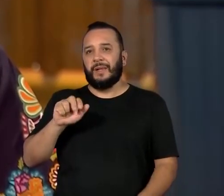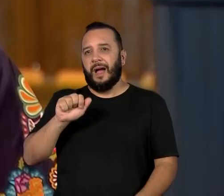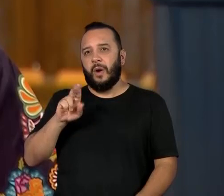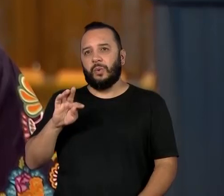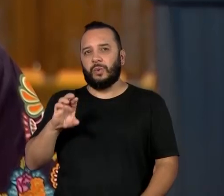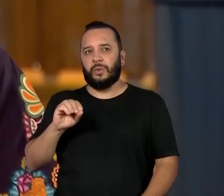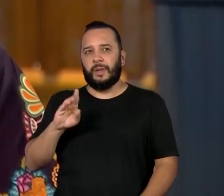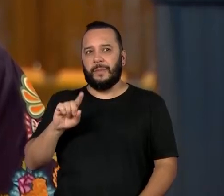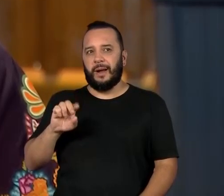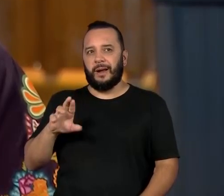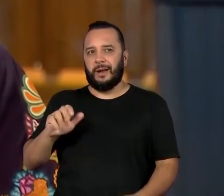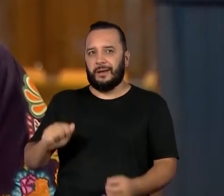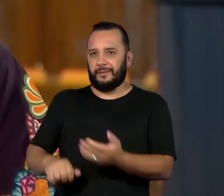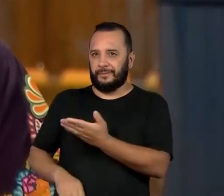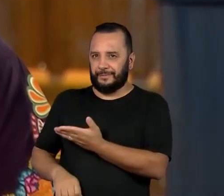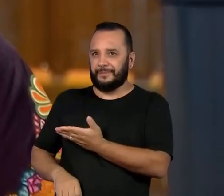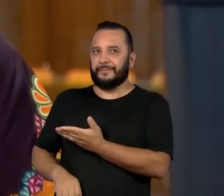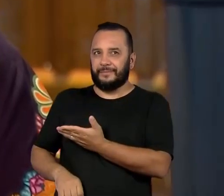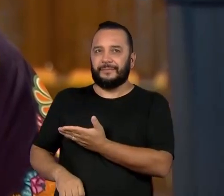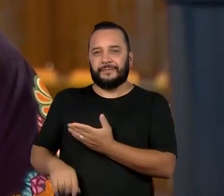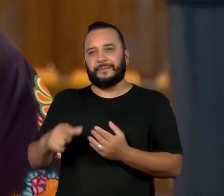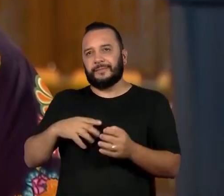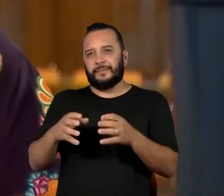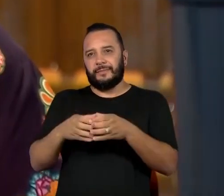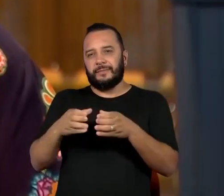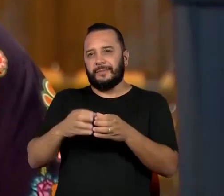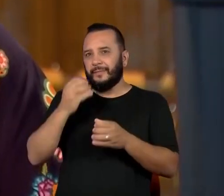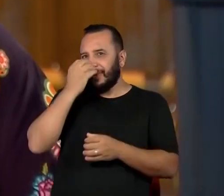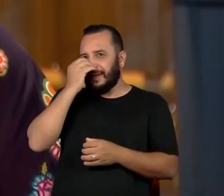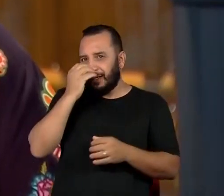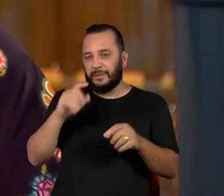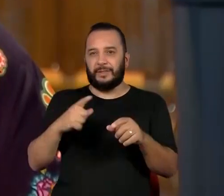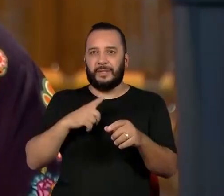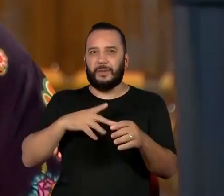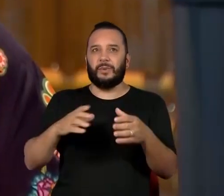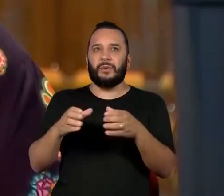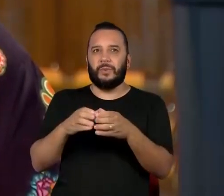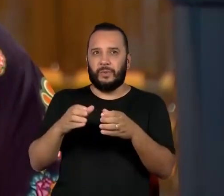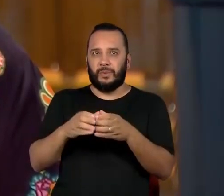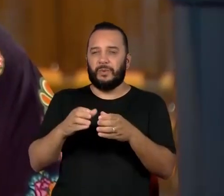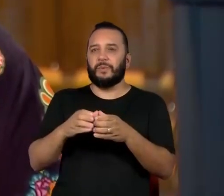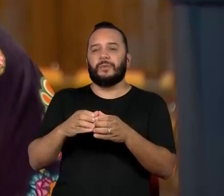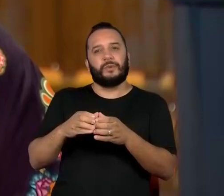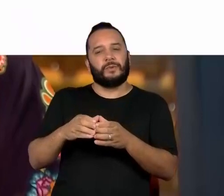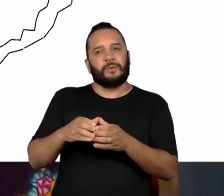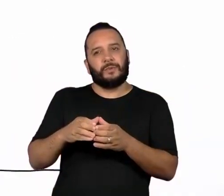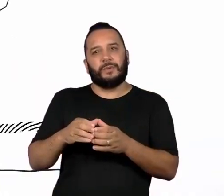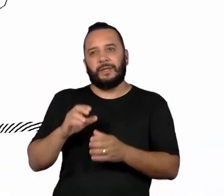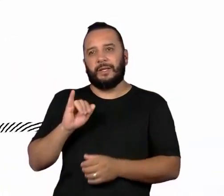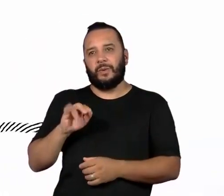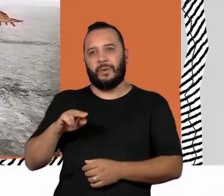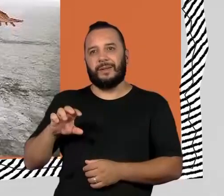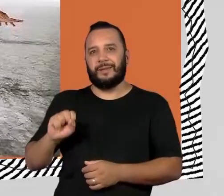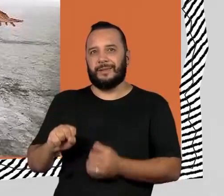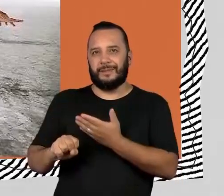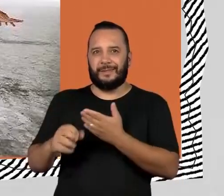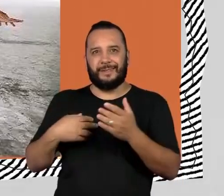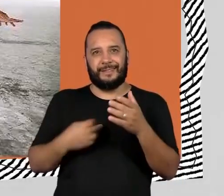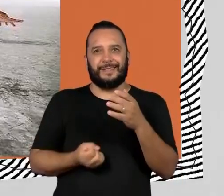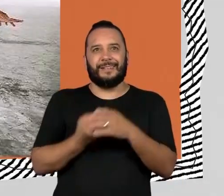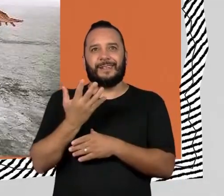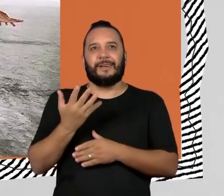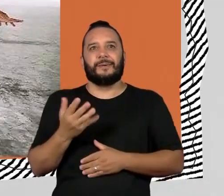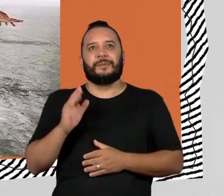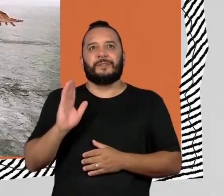juntou palhaços juntamos um grupo chamava Companhia dos ícones hã e criamos e a gente fazia